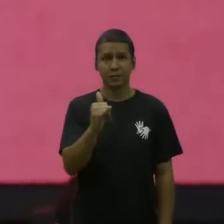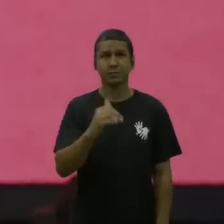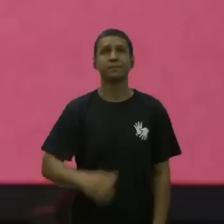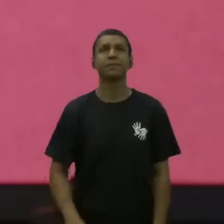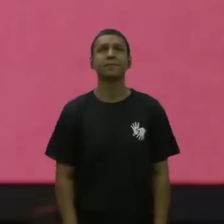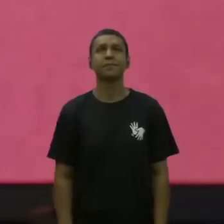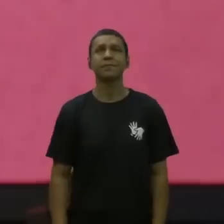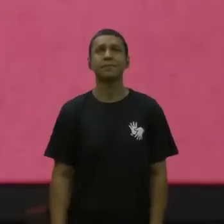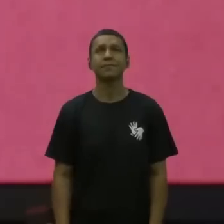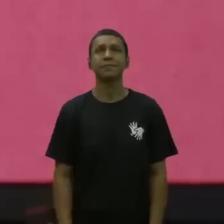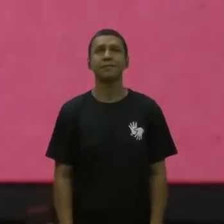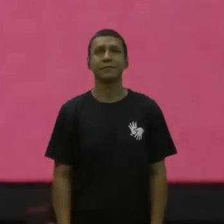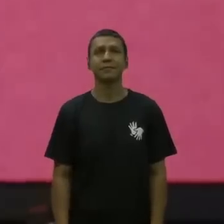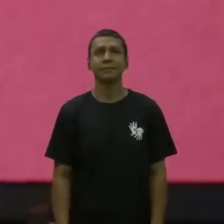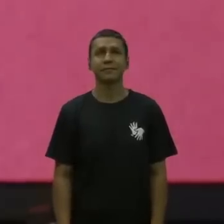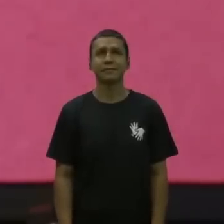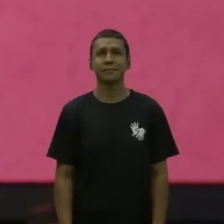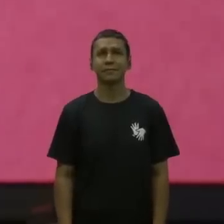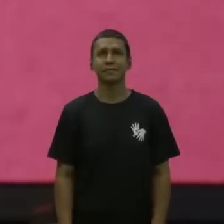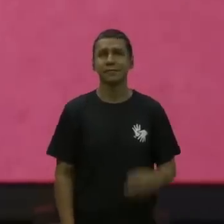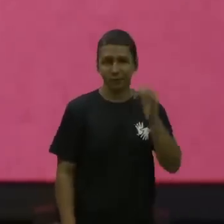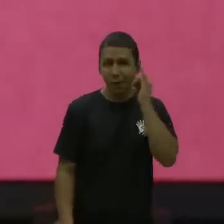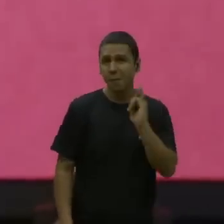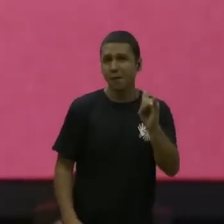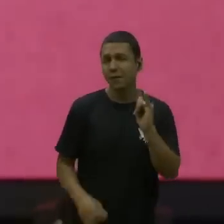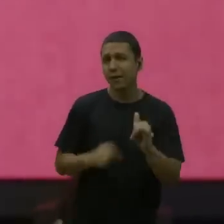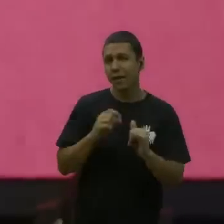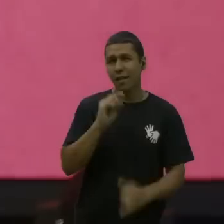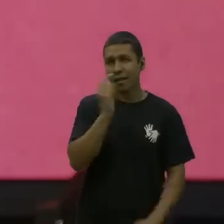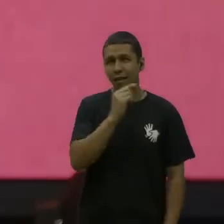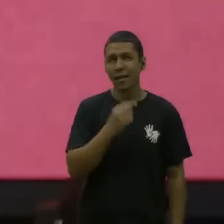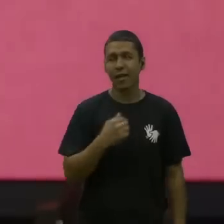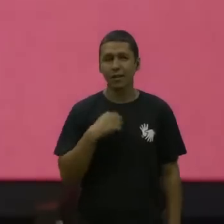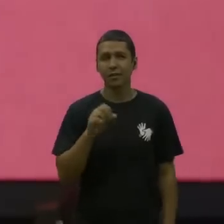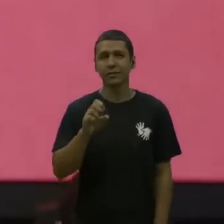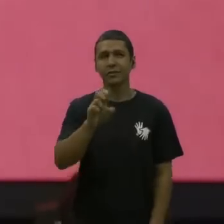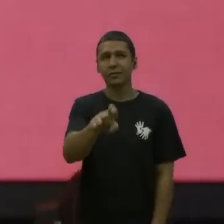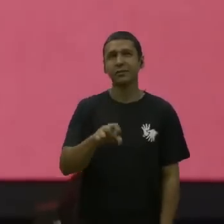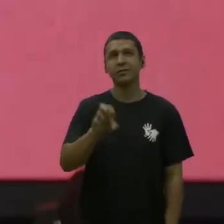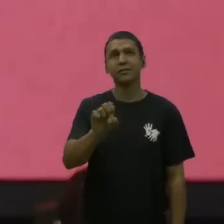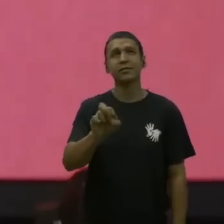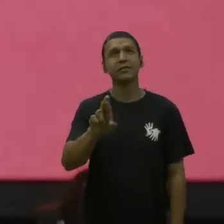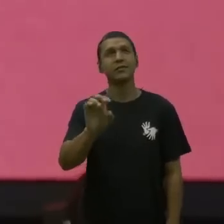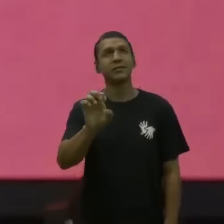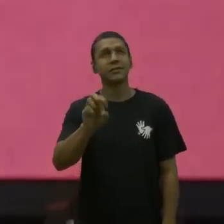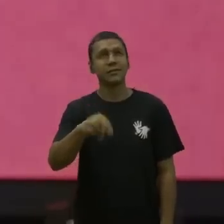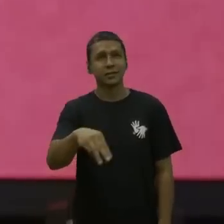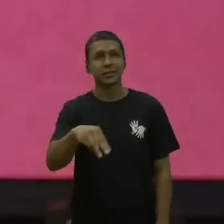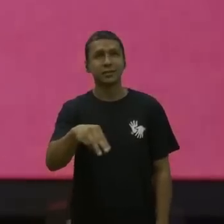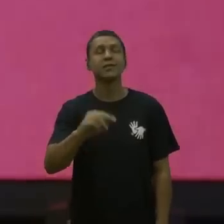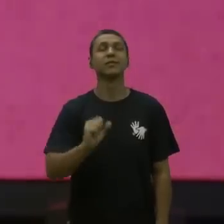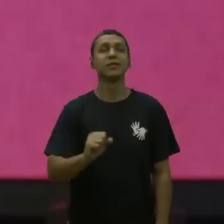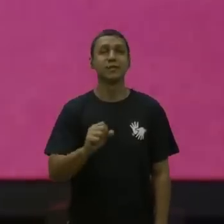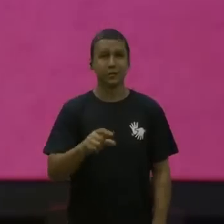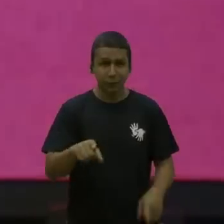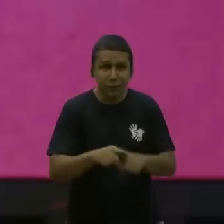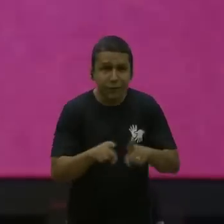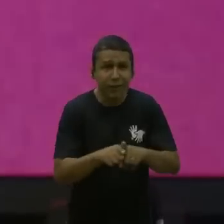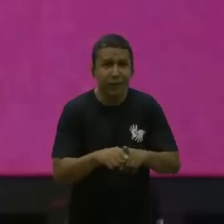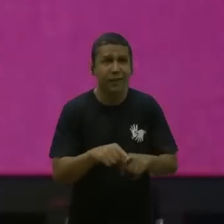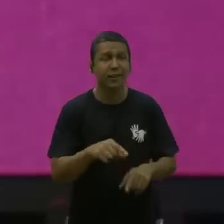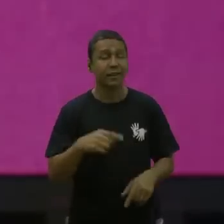tá? Profeta lá de Xerém, de onde eu vim, porque eu sou de Xerém. Franze a testa. Tem povo de Xerém aí, gente?